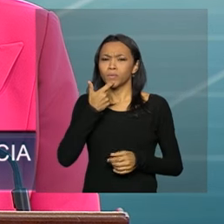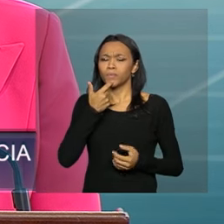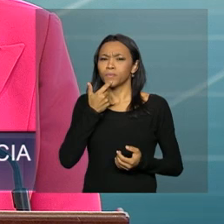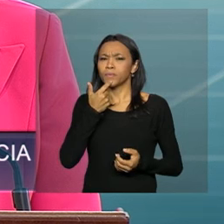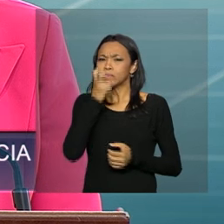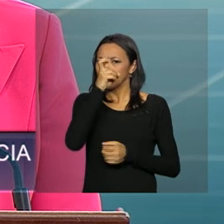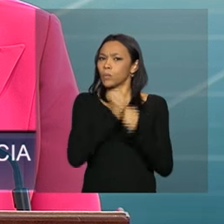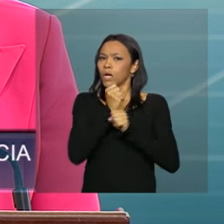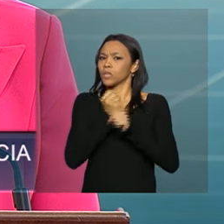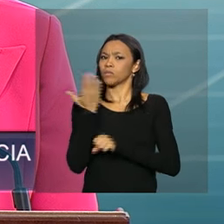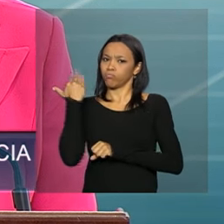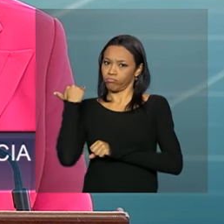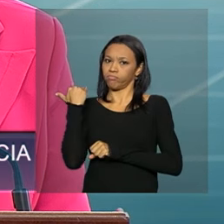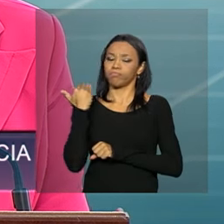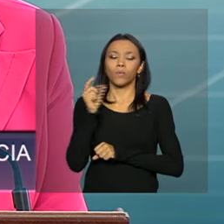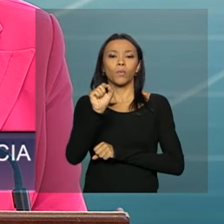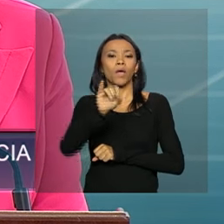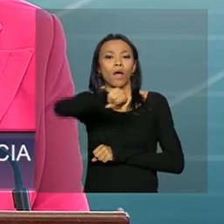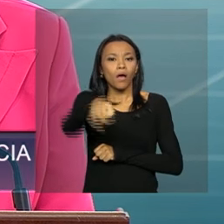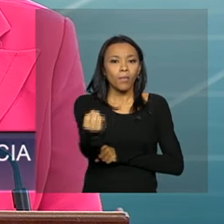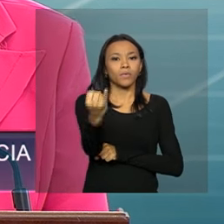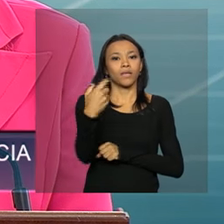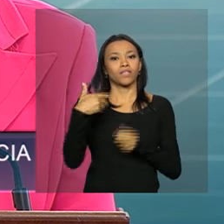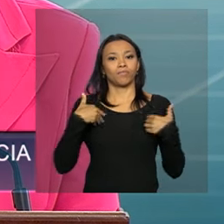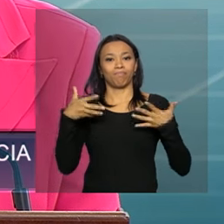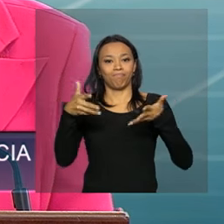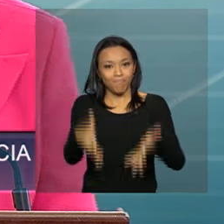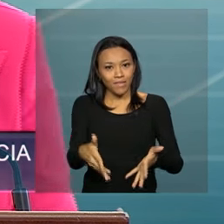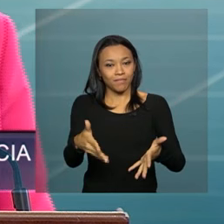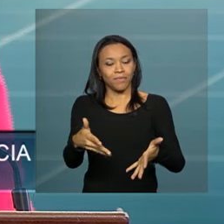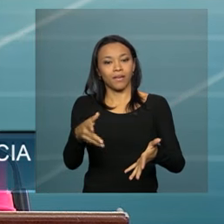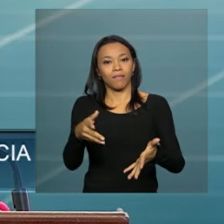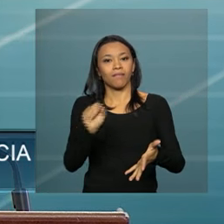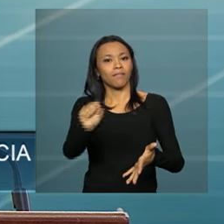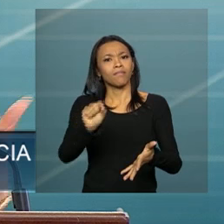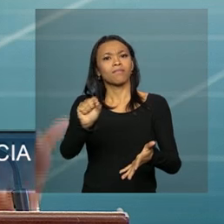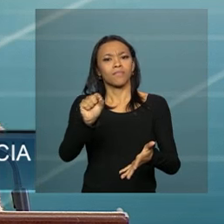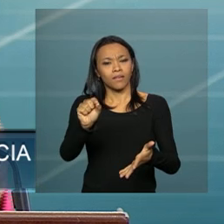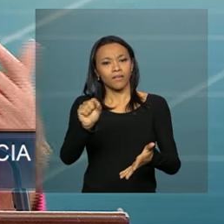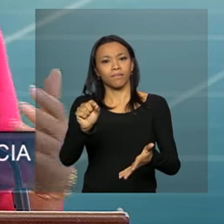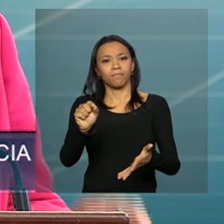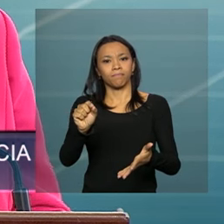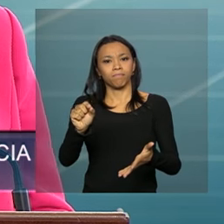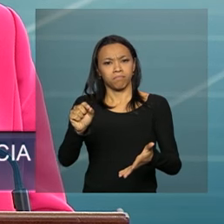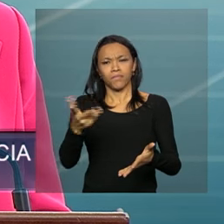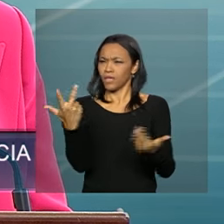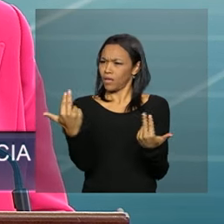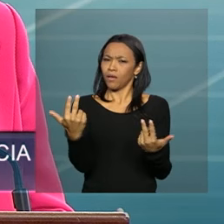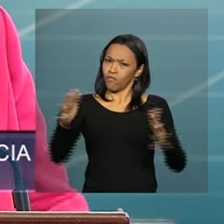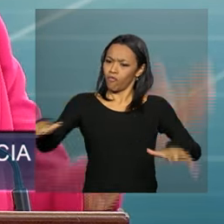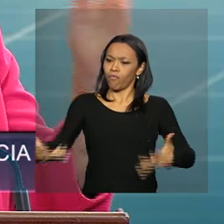últimos 5 anos a oportunidade de participar em formações, em momentos solenes